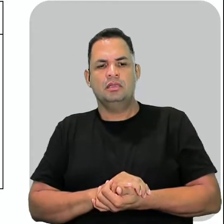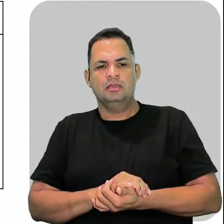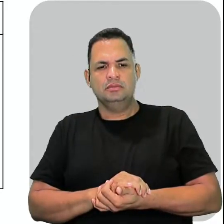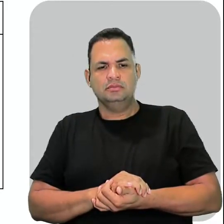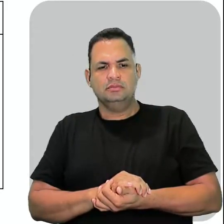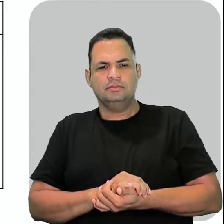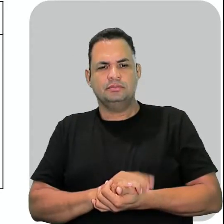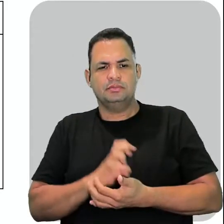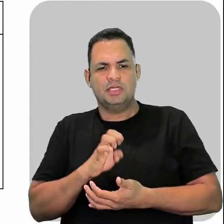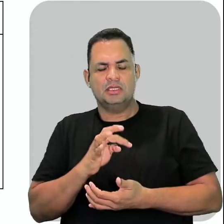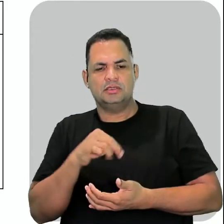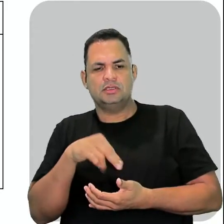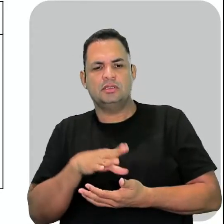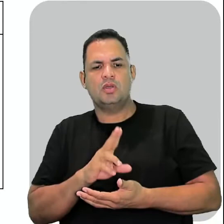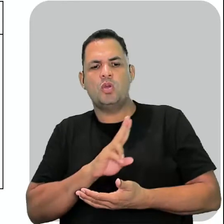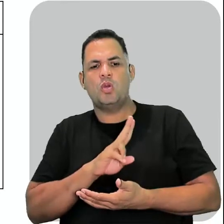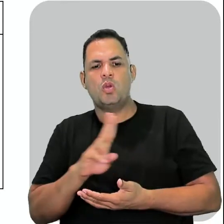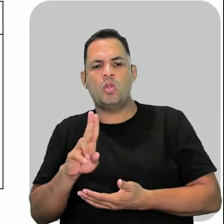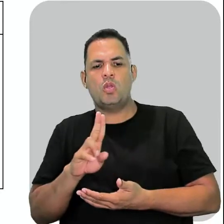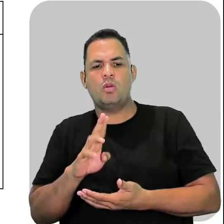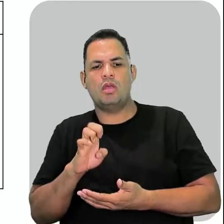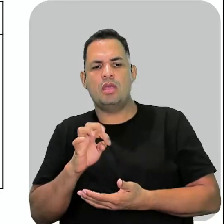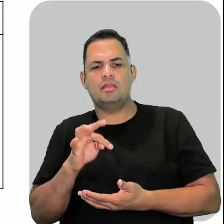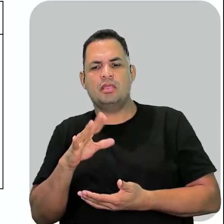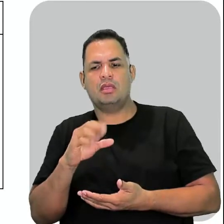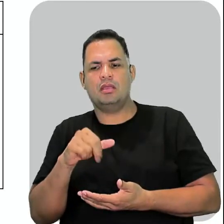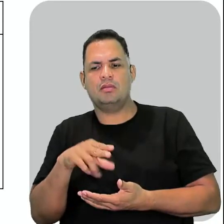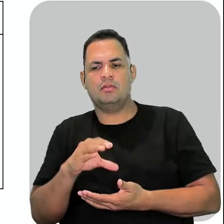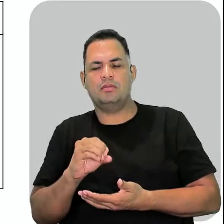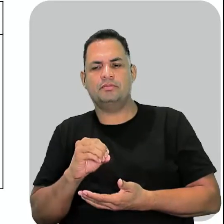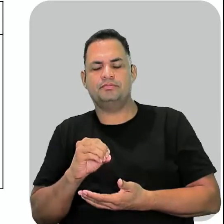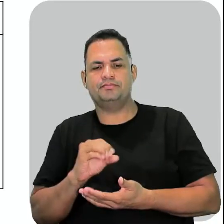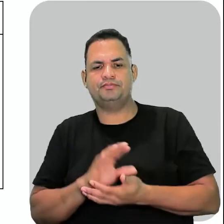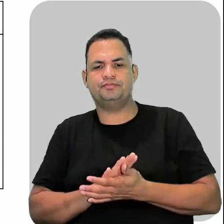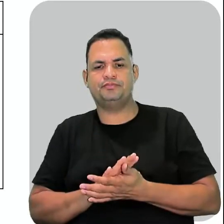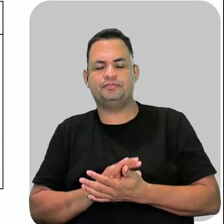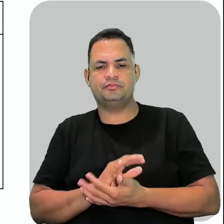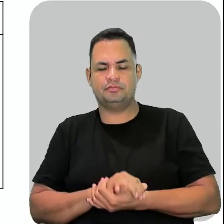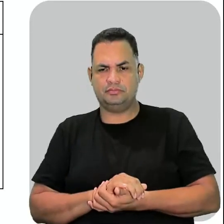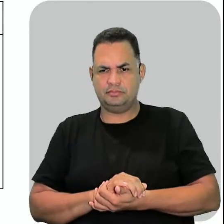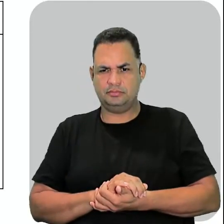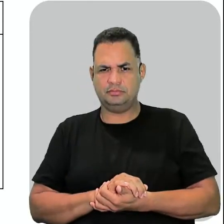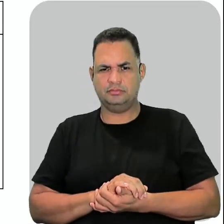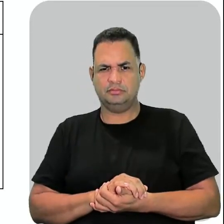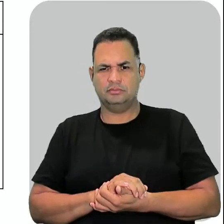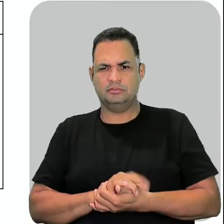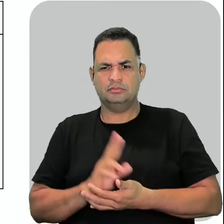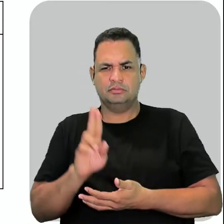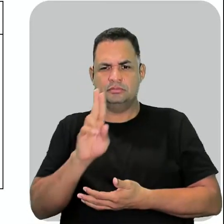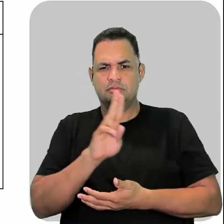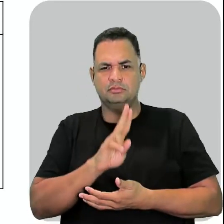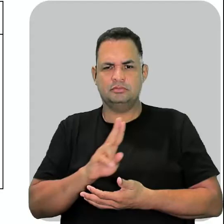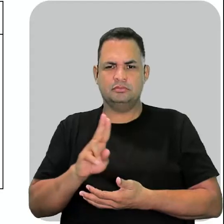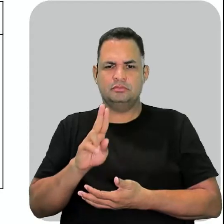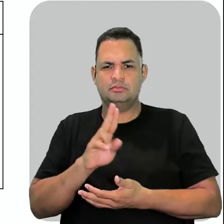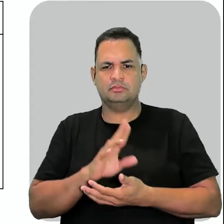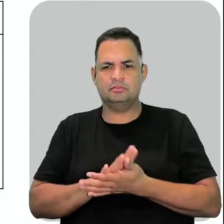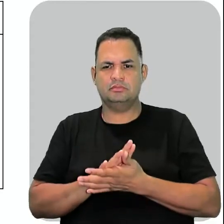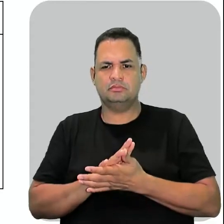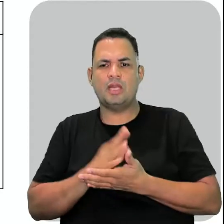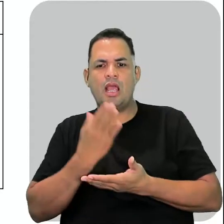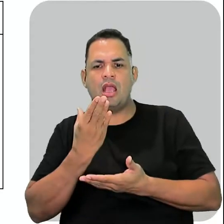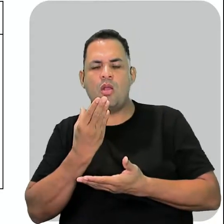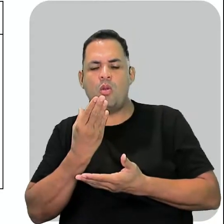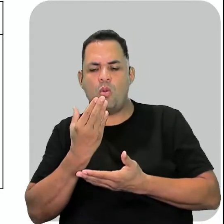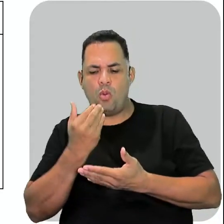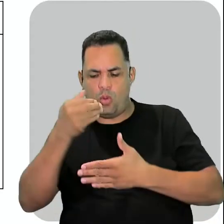é dado, gente, ao nome do eteno, tá? Que é um alceno. Ele é usado em embalagens de